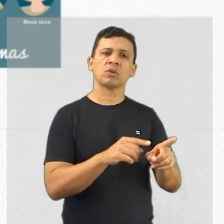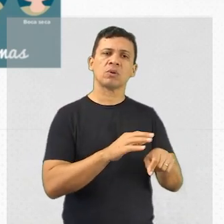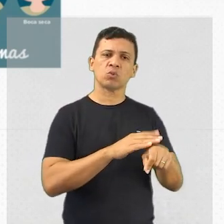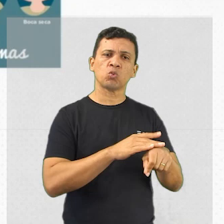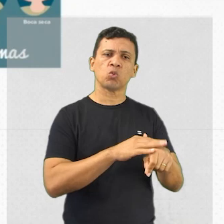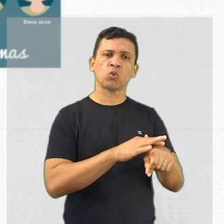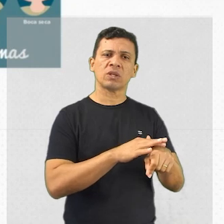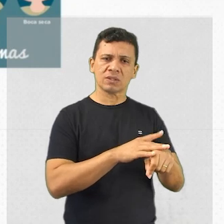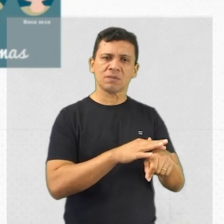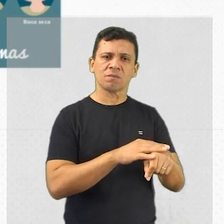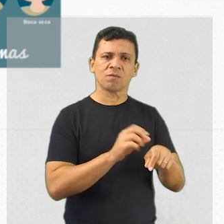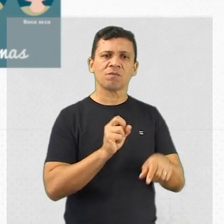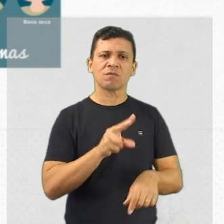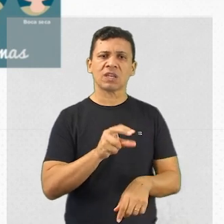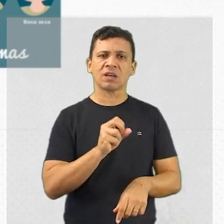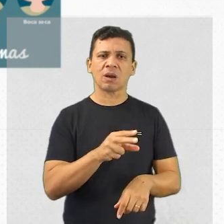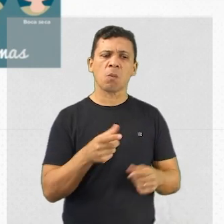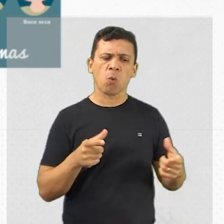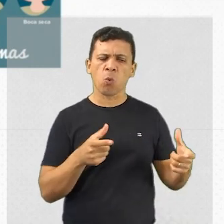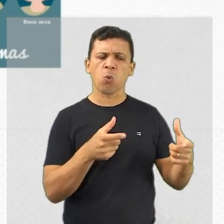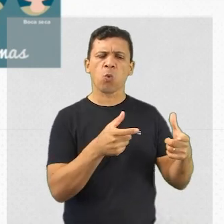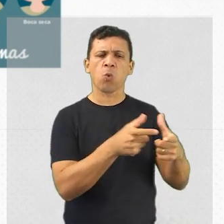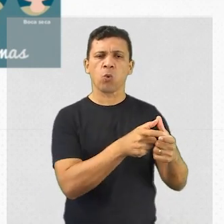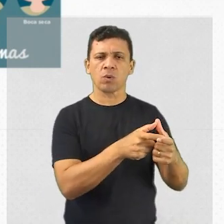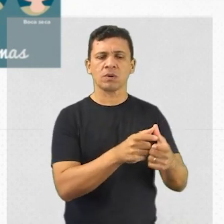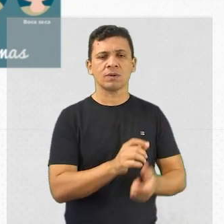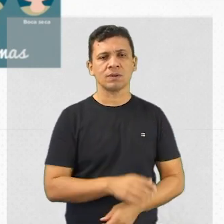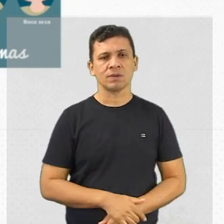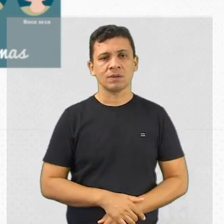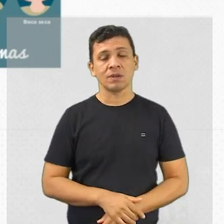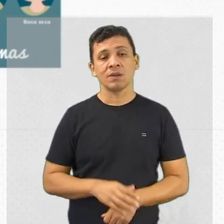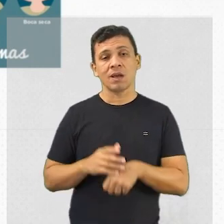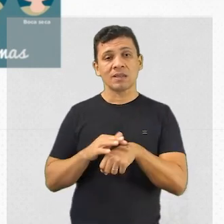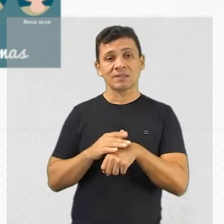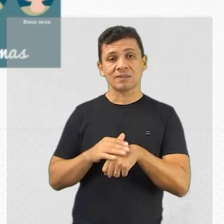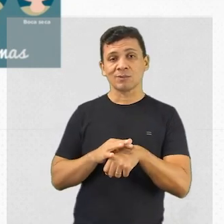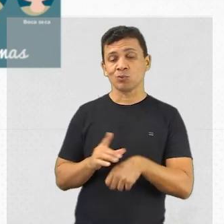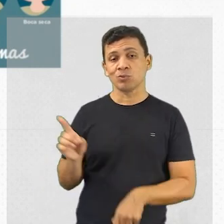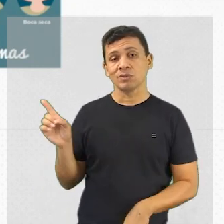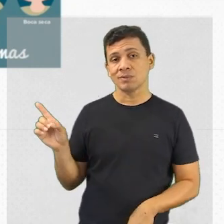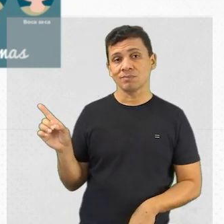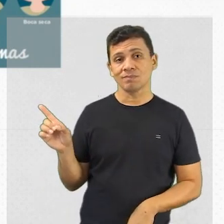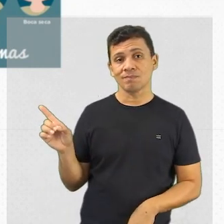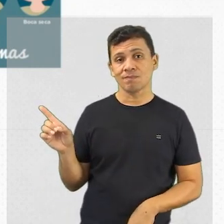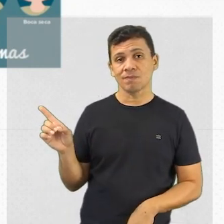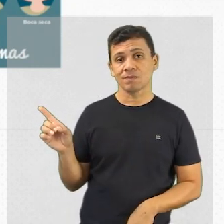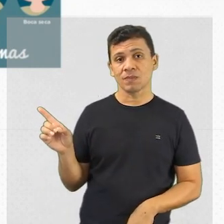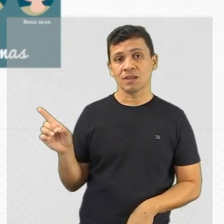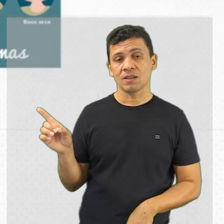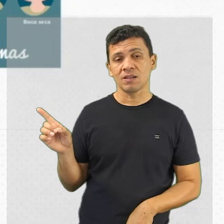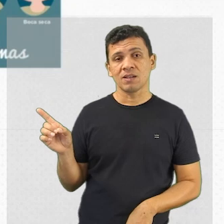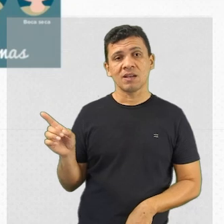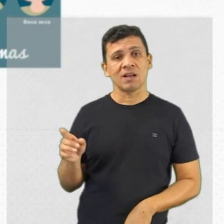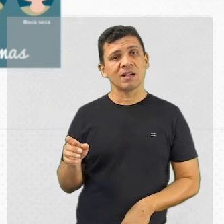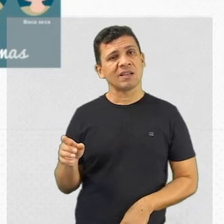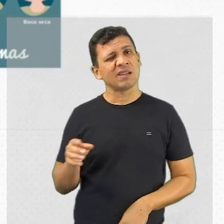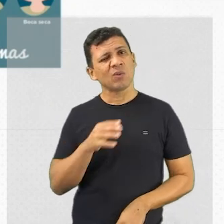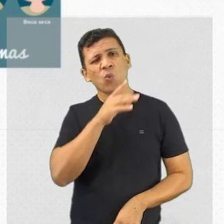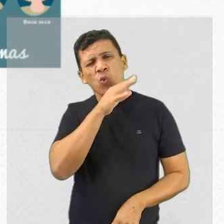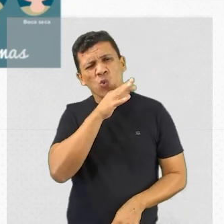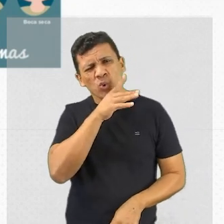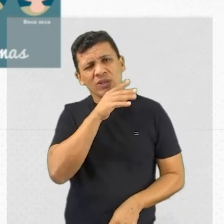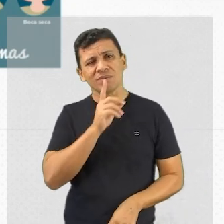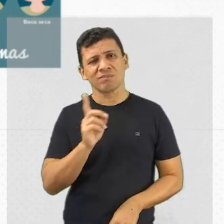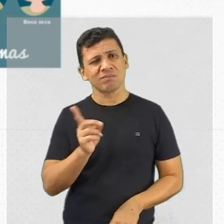transmissão viral, tá? E a gente então já considera essas doenças hoje como doenças que não são tão nocivas, né? Principalmente